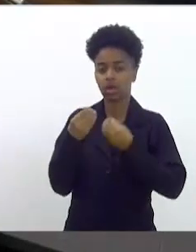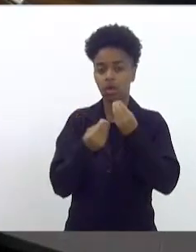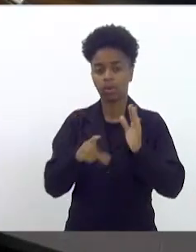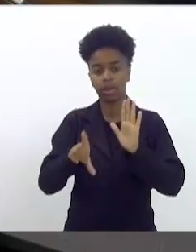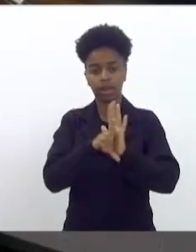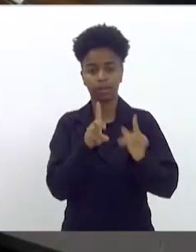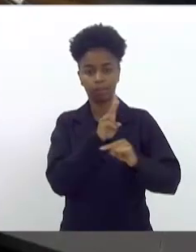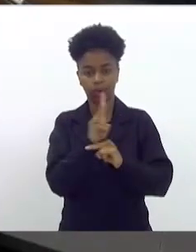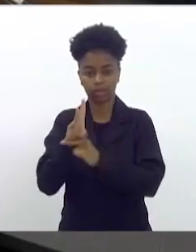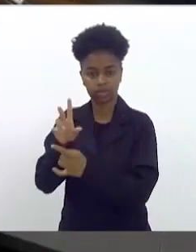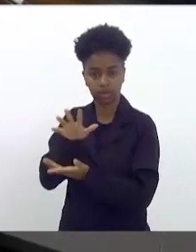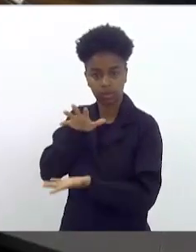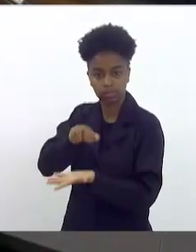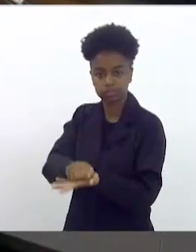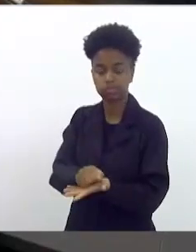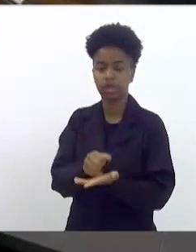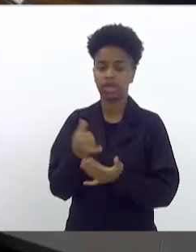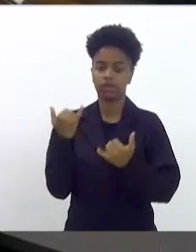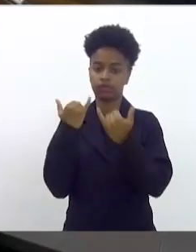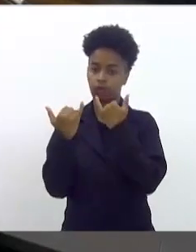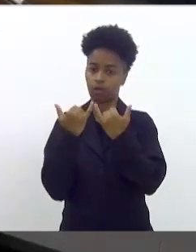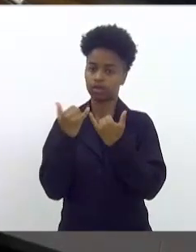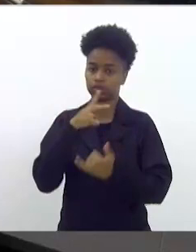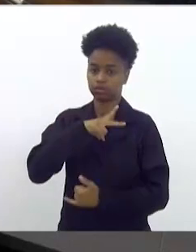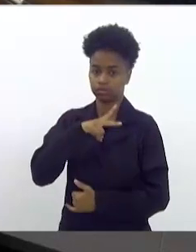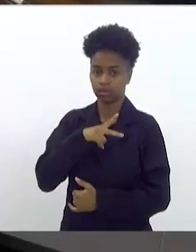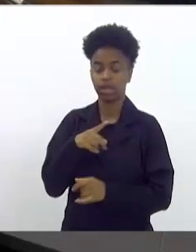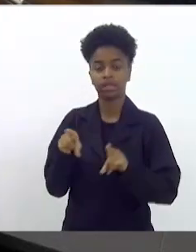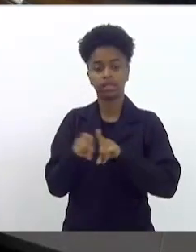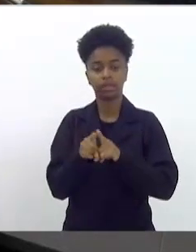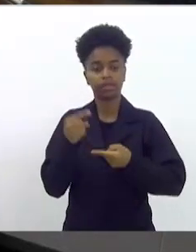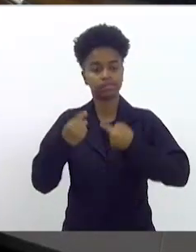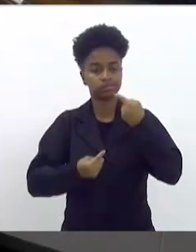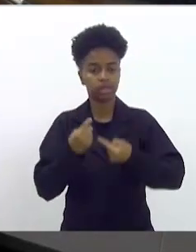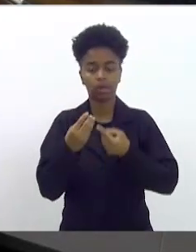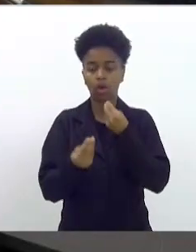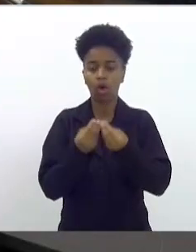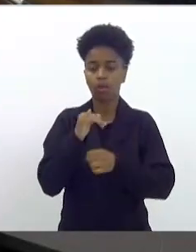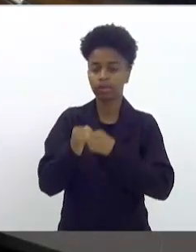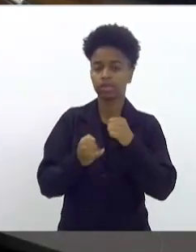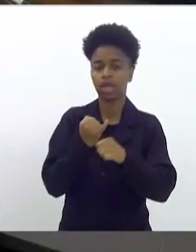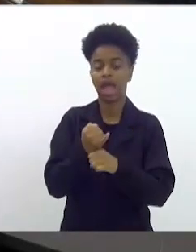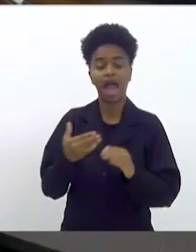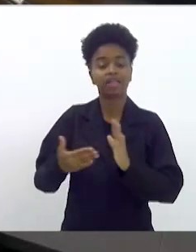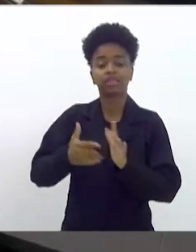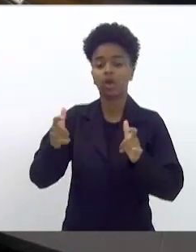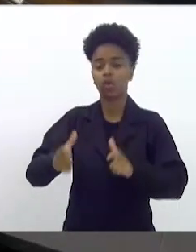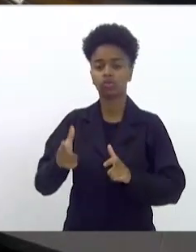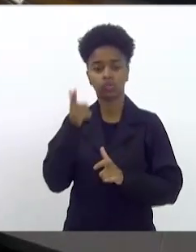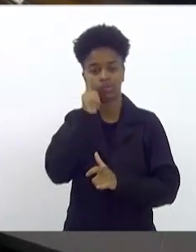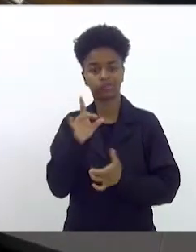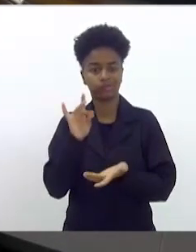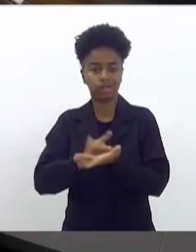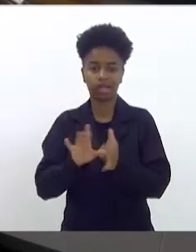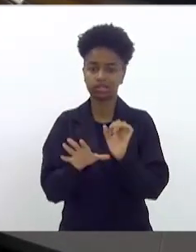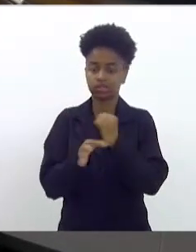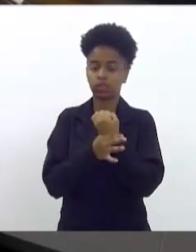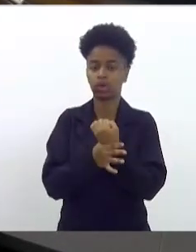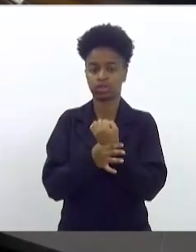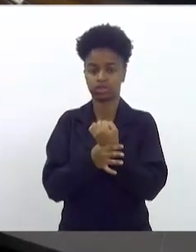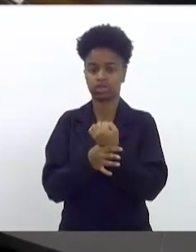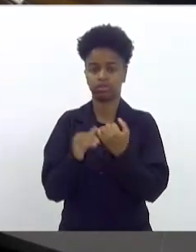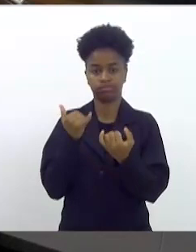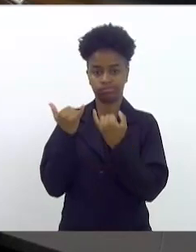questão aparece muito no debate dos crimes cibernéticos, até onde está a garantia do sigilo de dados,